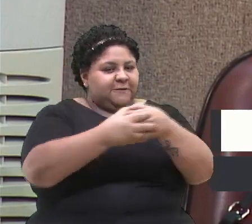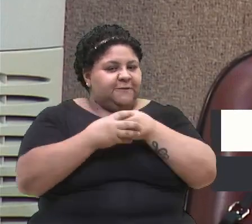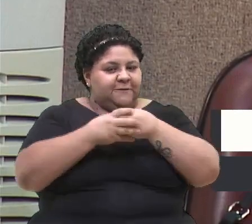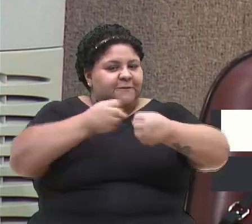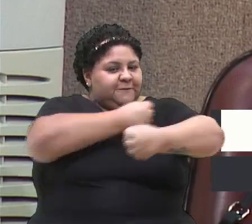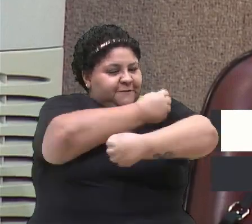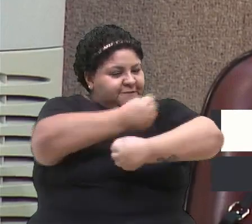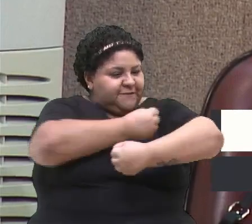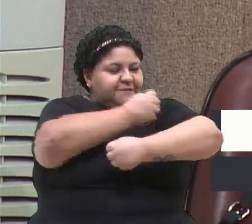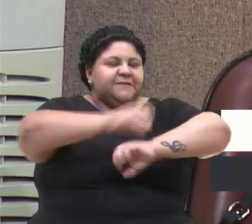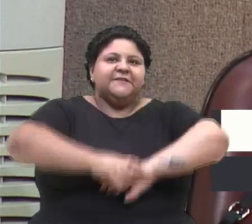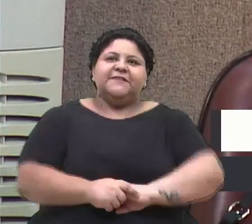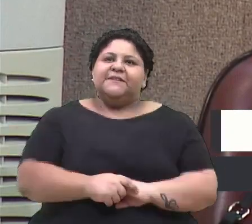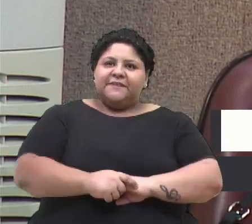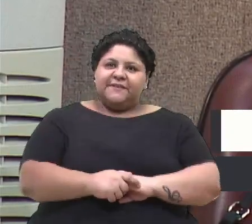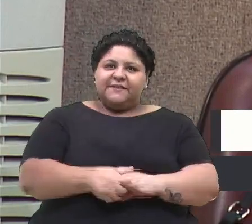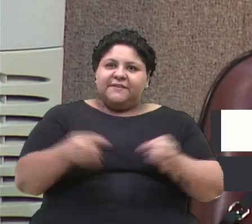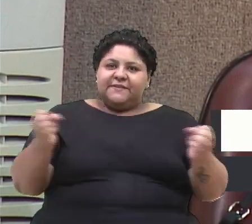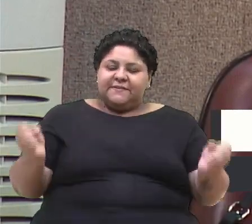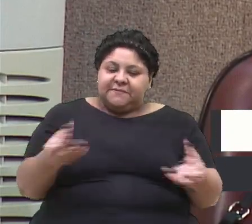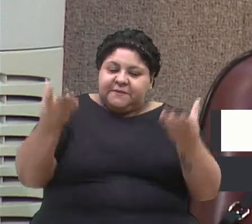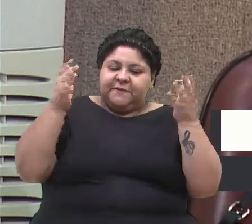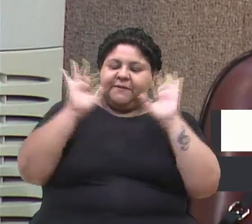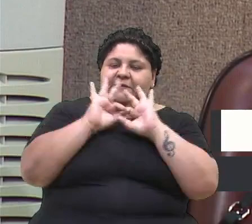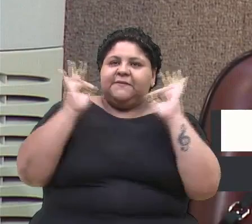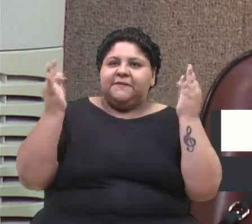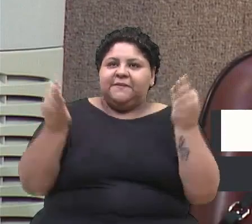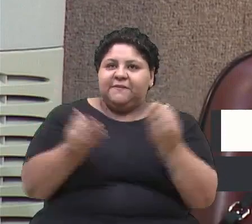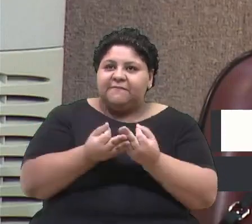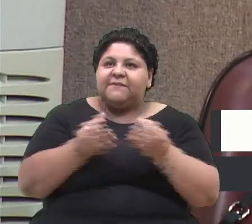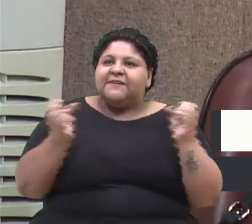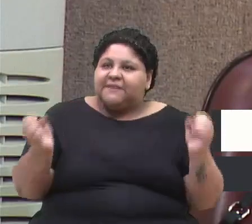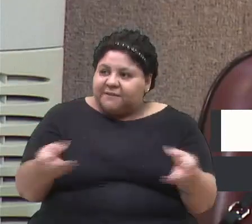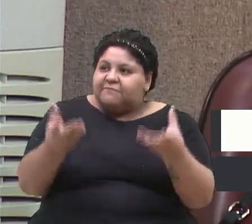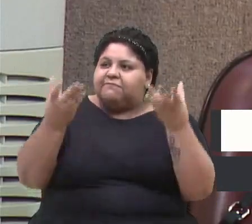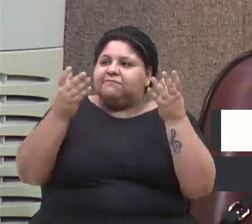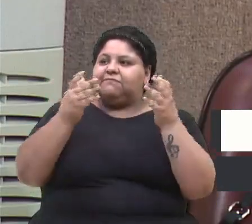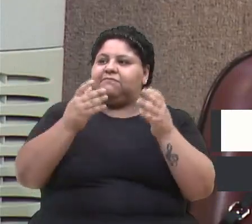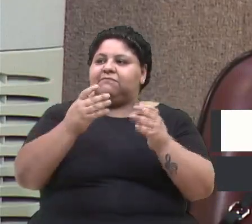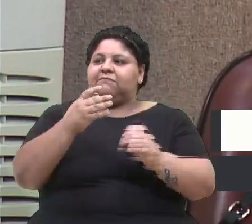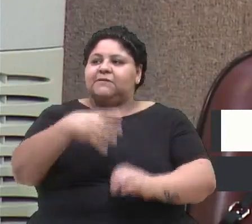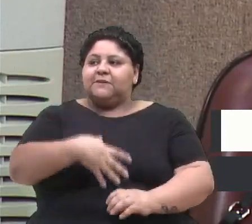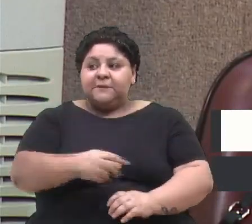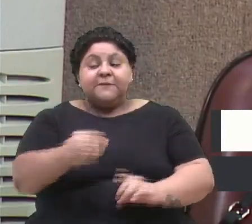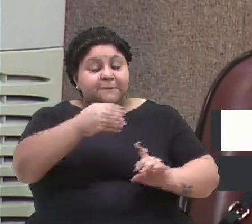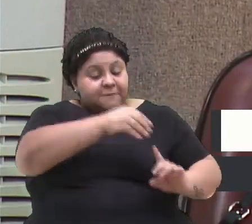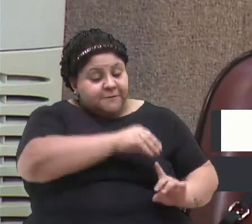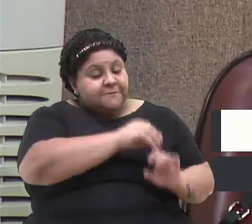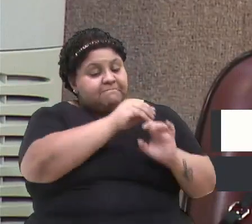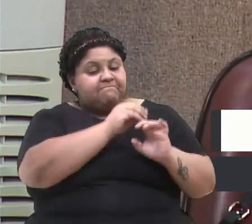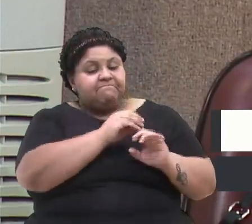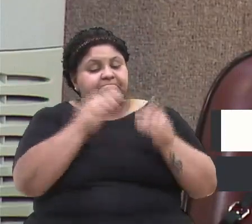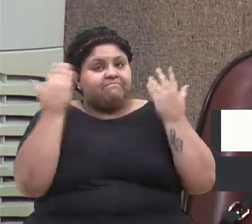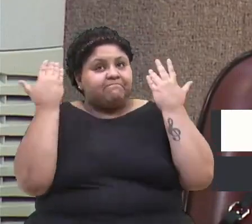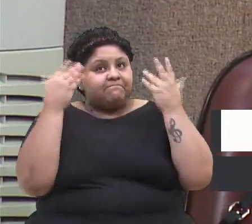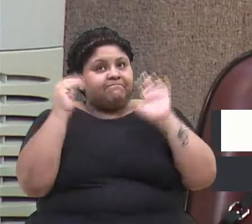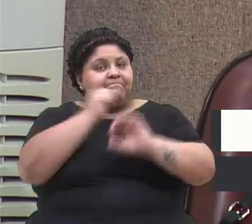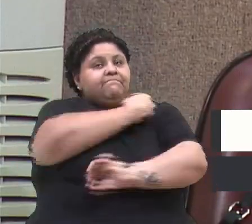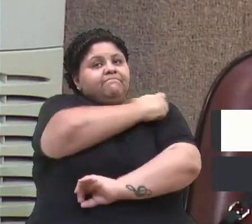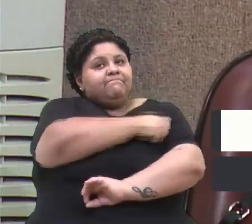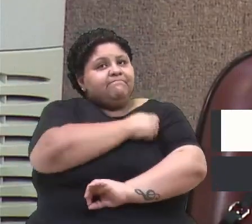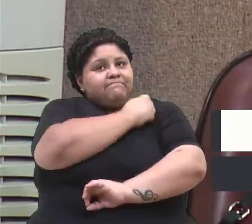da escola. Parabenizar as famílias que incentivam seus filhos e, principalmente, parabenizar os alunos